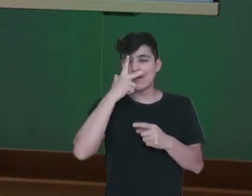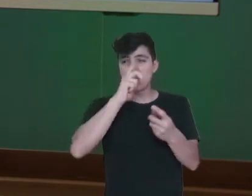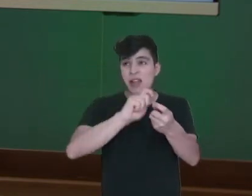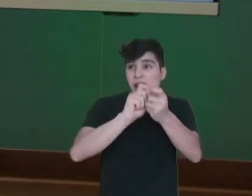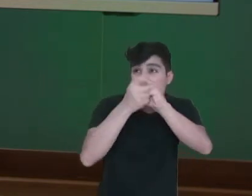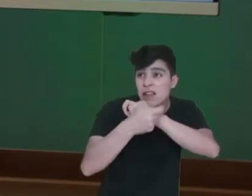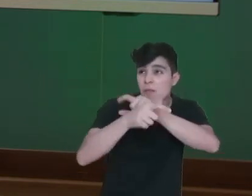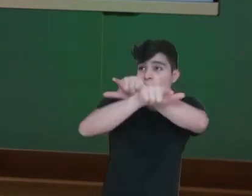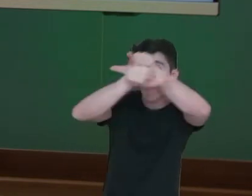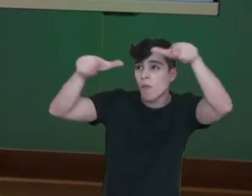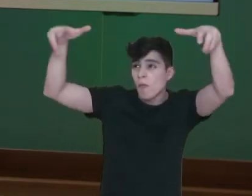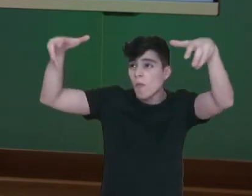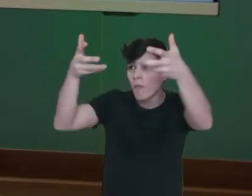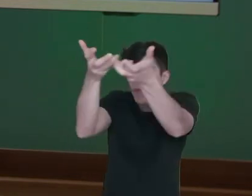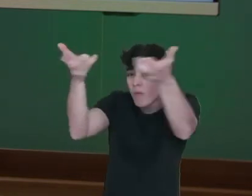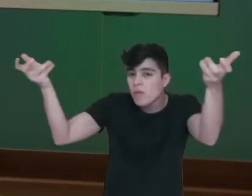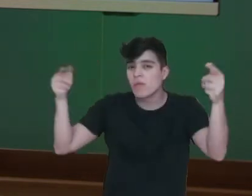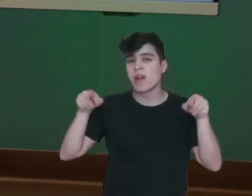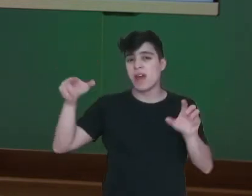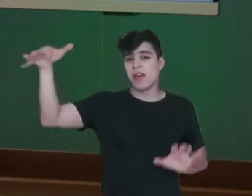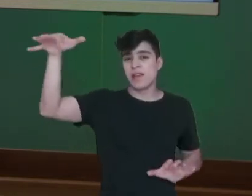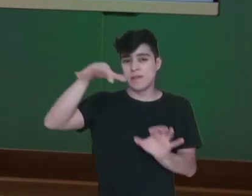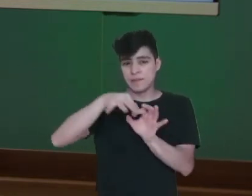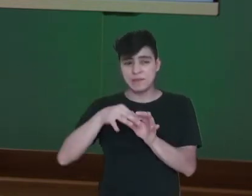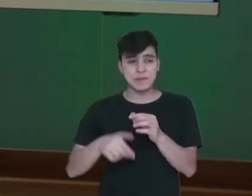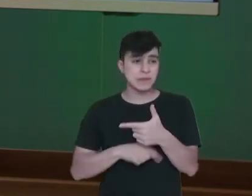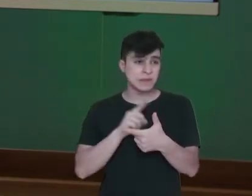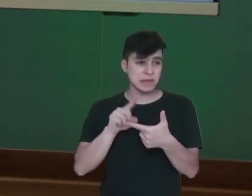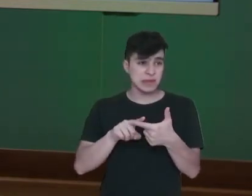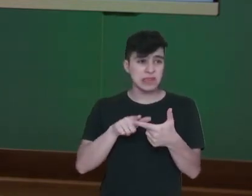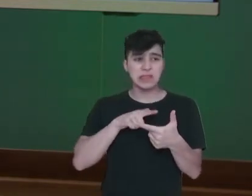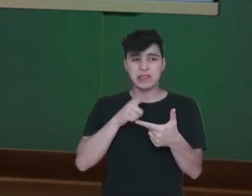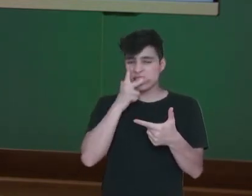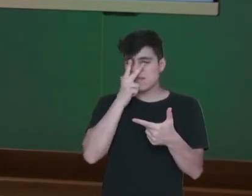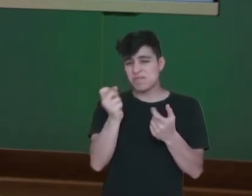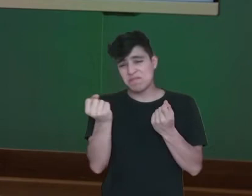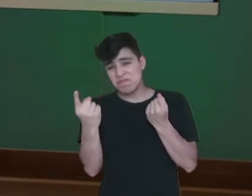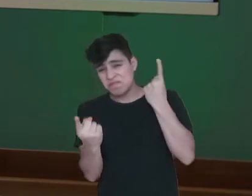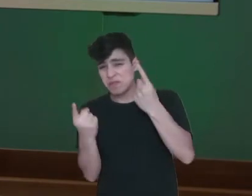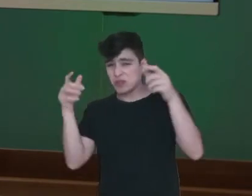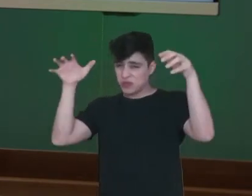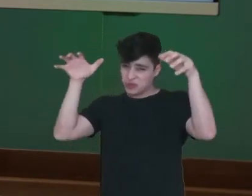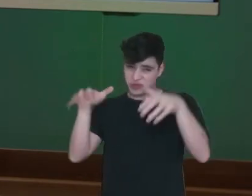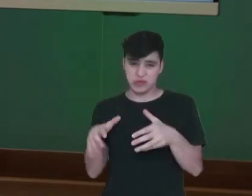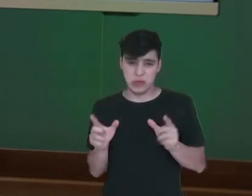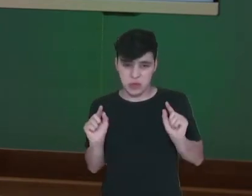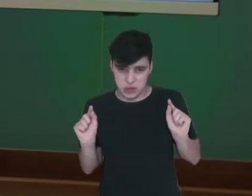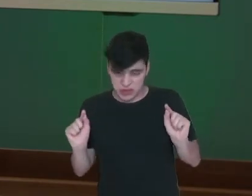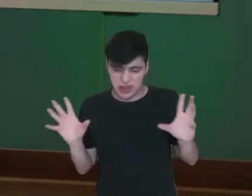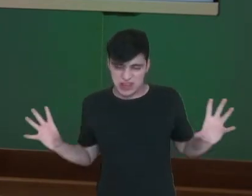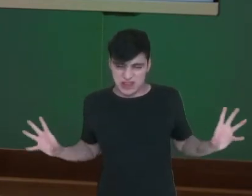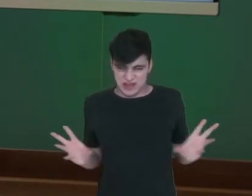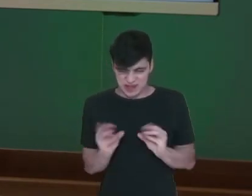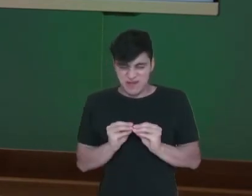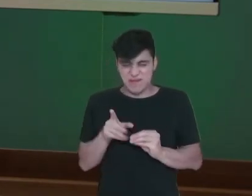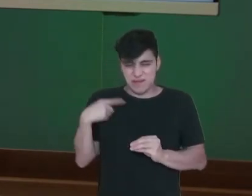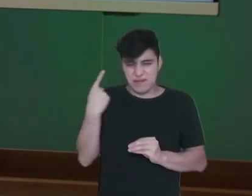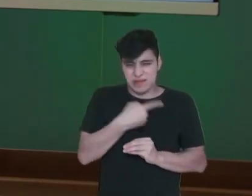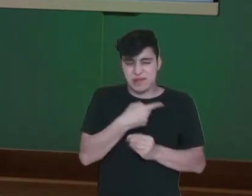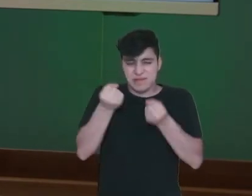a essas condições mais secas. Caracterizada ali pela baixa incidência de chuvas, então, resumindo, né, a nossa